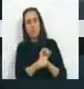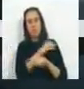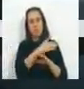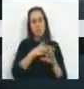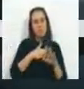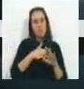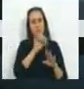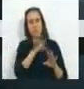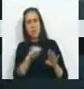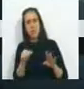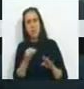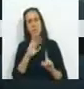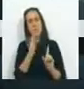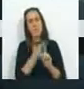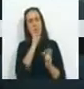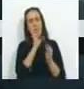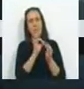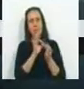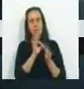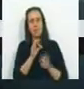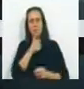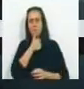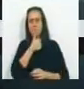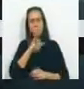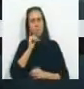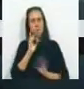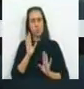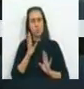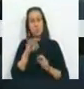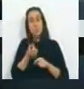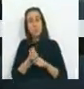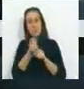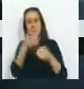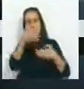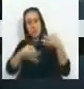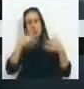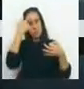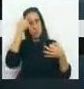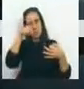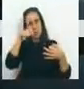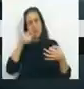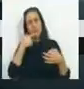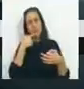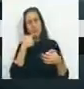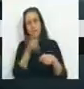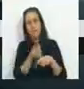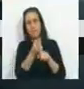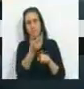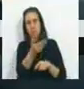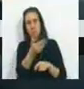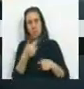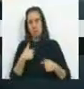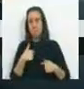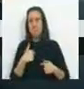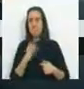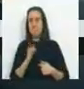se as penas são de curta duração. Isso é matéria exclusivamente jurisdicional e afronta